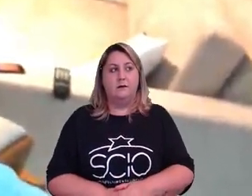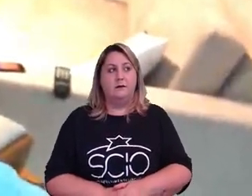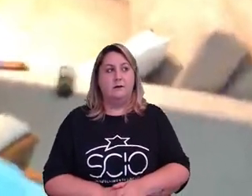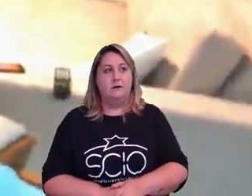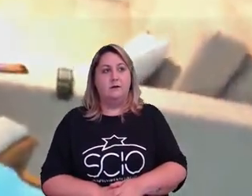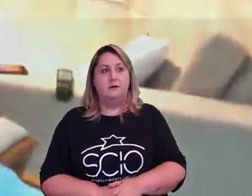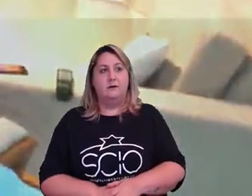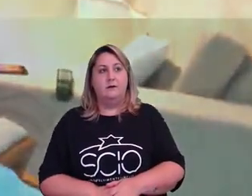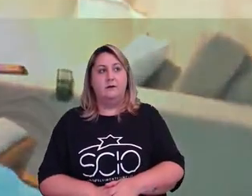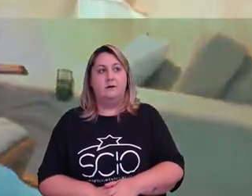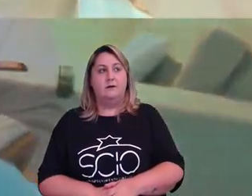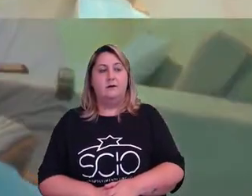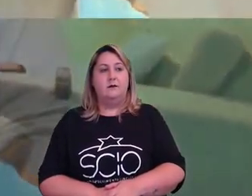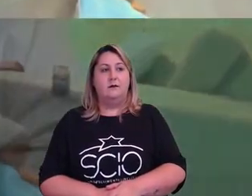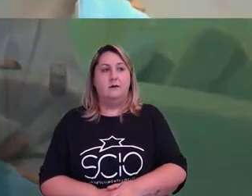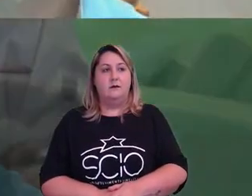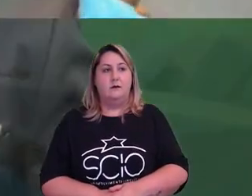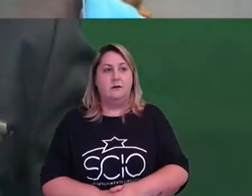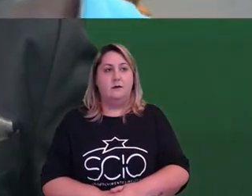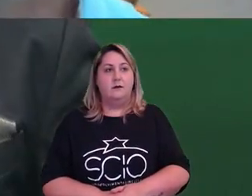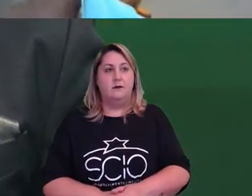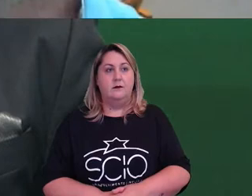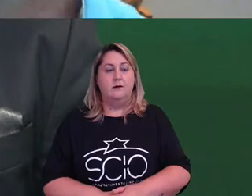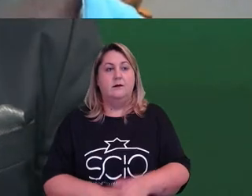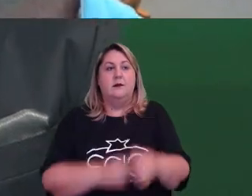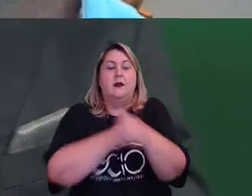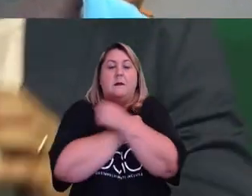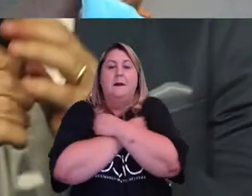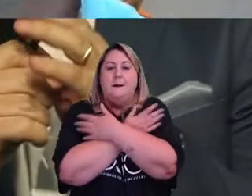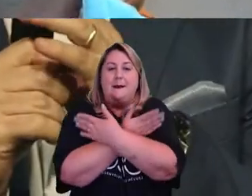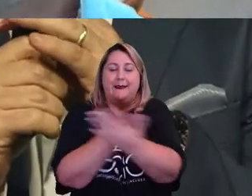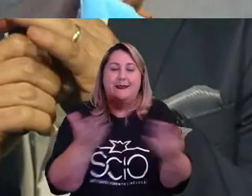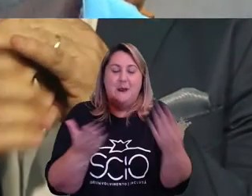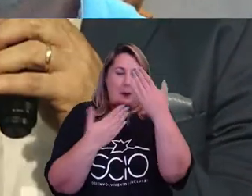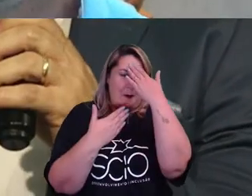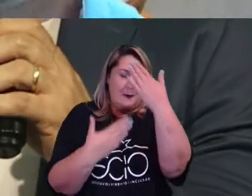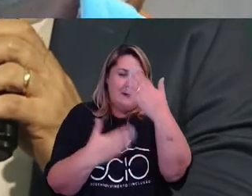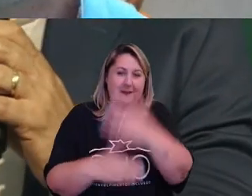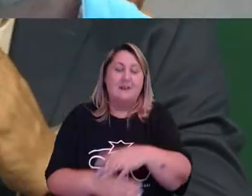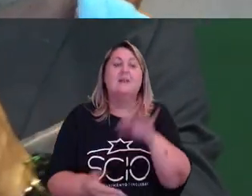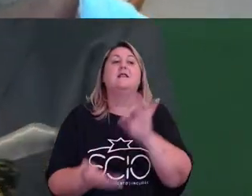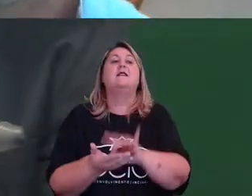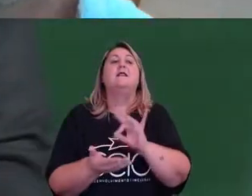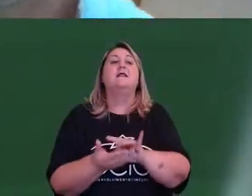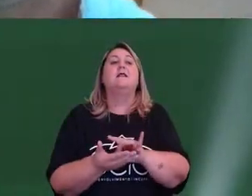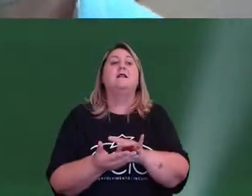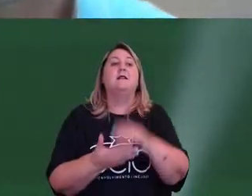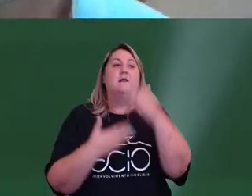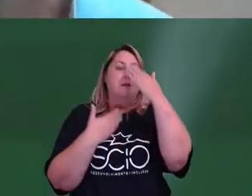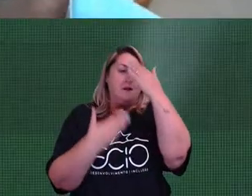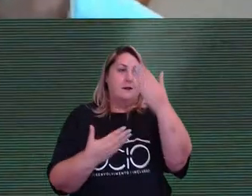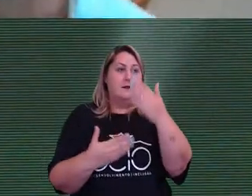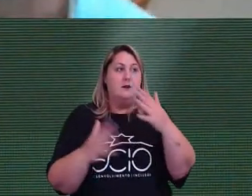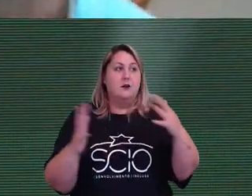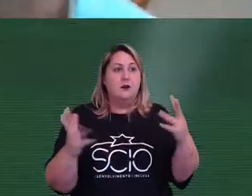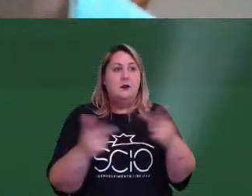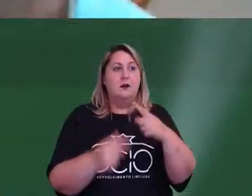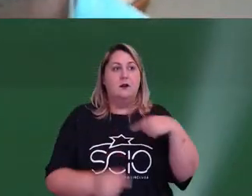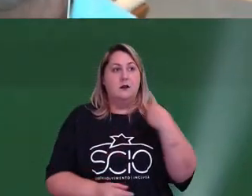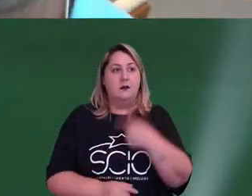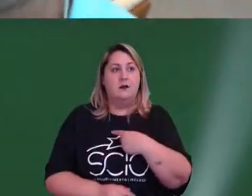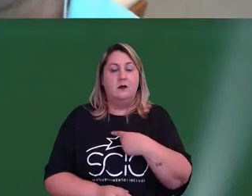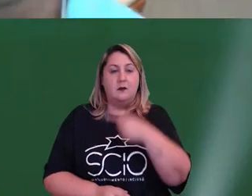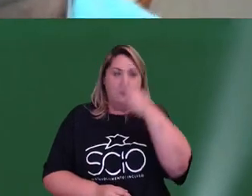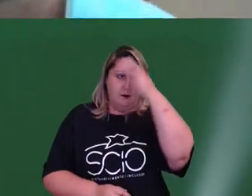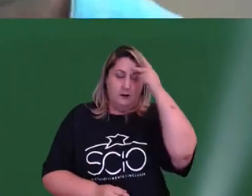É isso aí, meu garoto. O agradecimento vai para todos. Obrigado. Com certeza esse agradecimento para todos nós, para